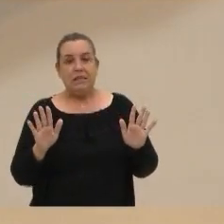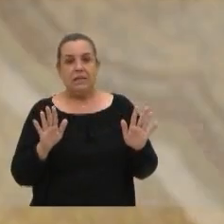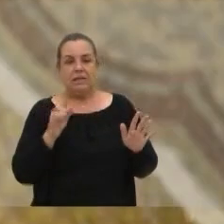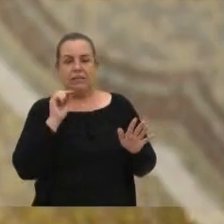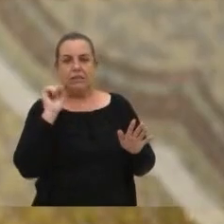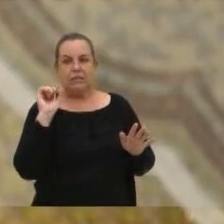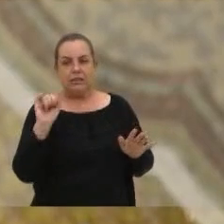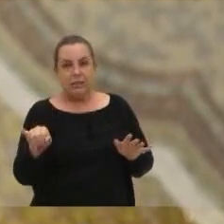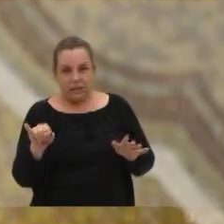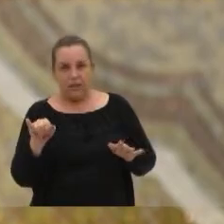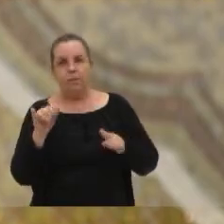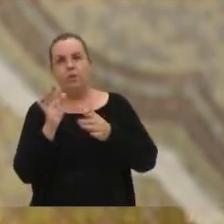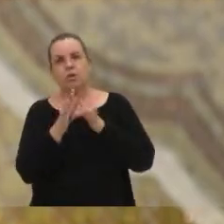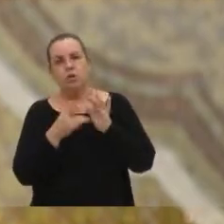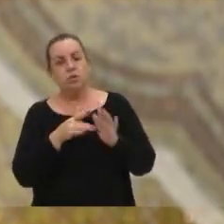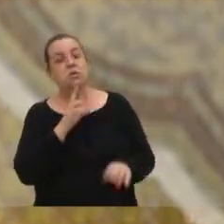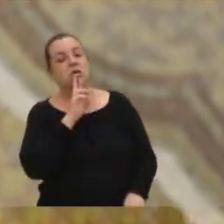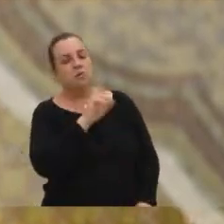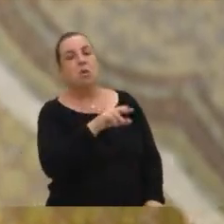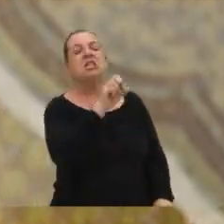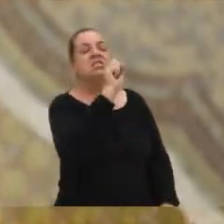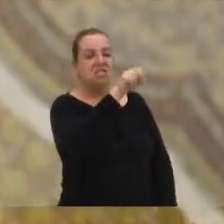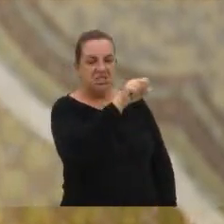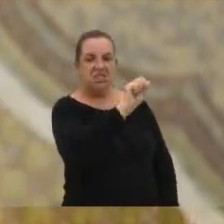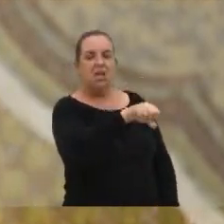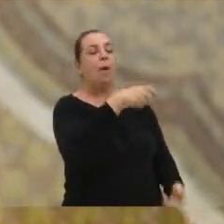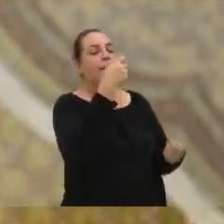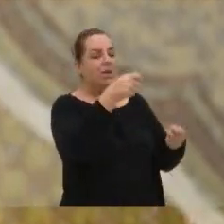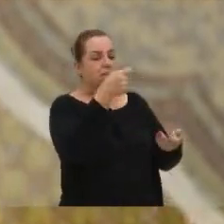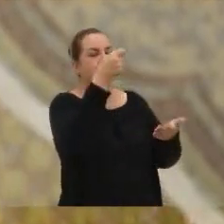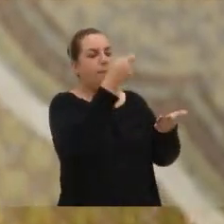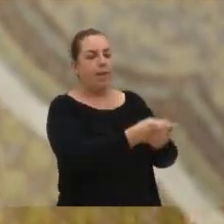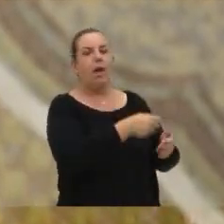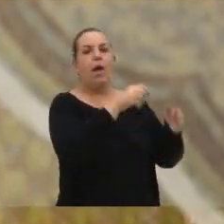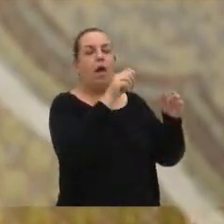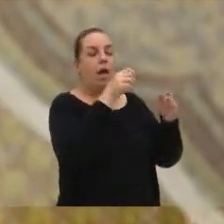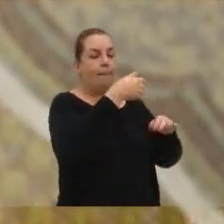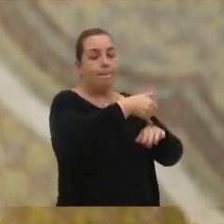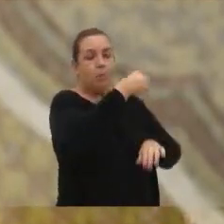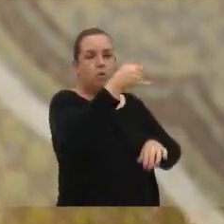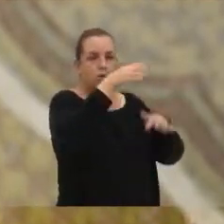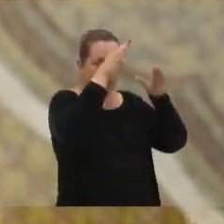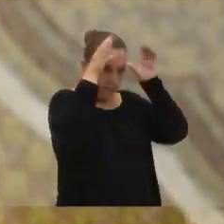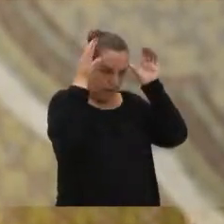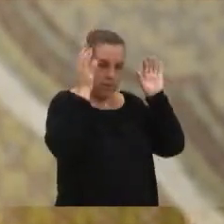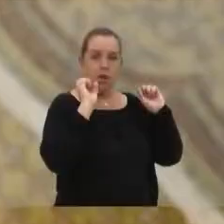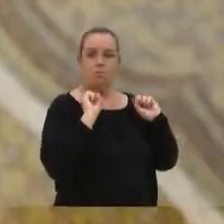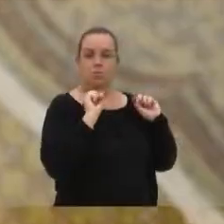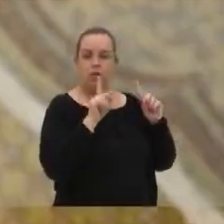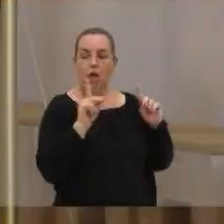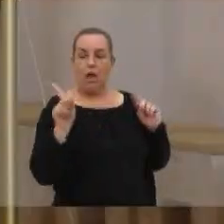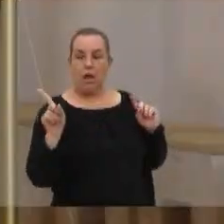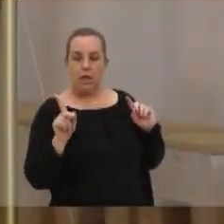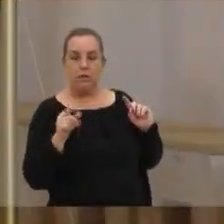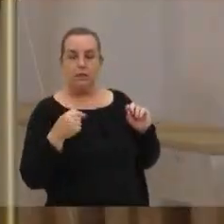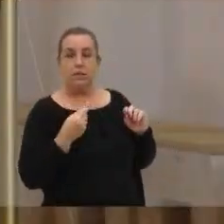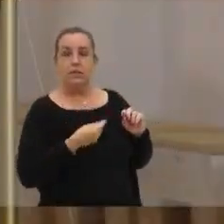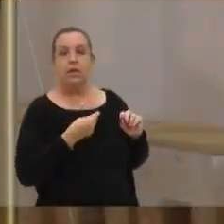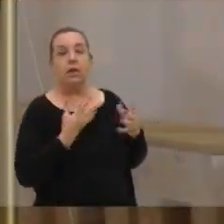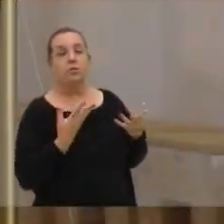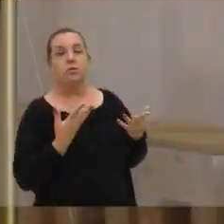Se ele falasse, sim, é lícito pagar a César o imposto, ele